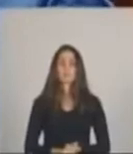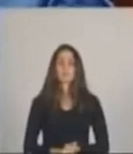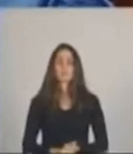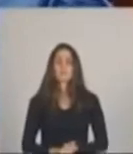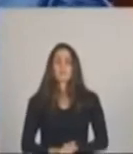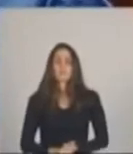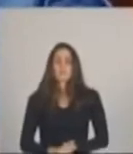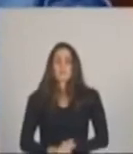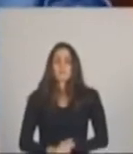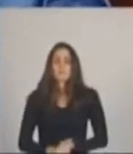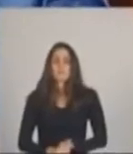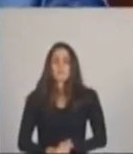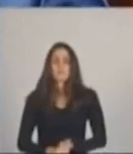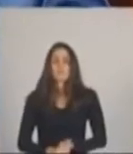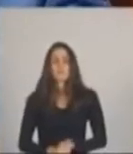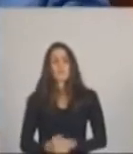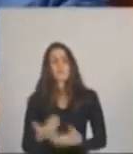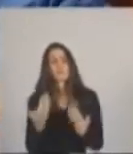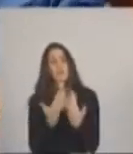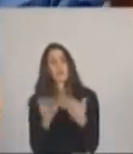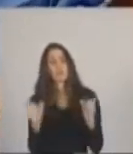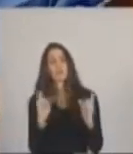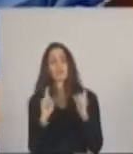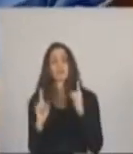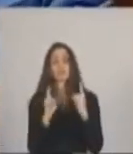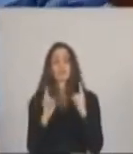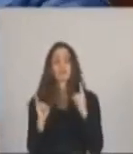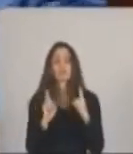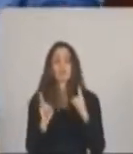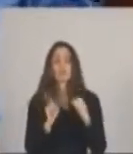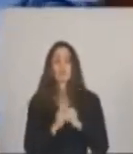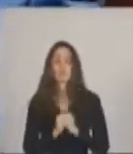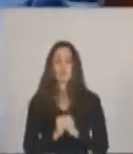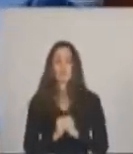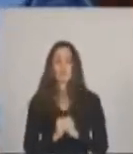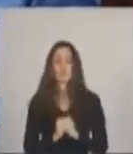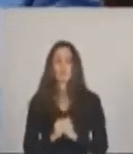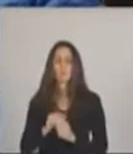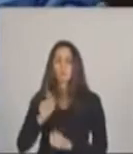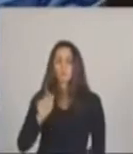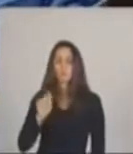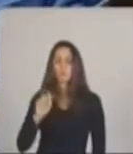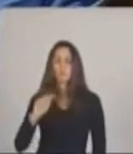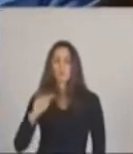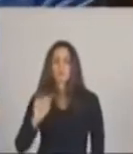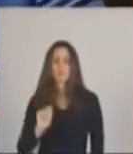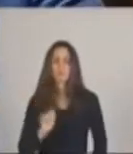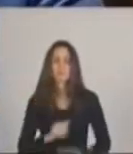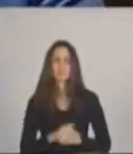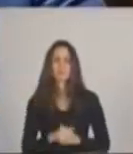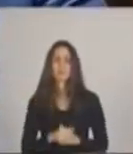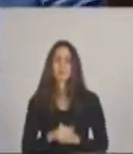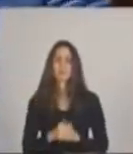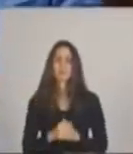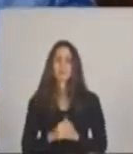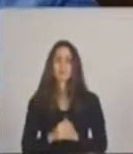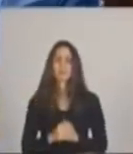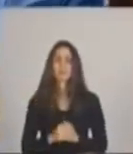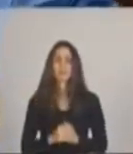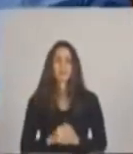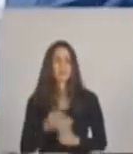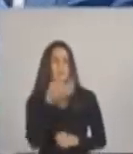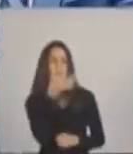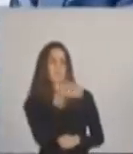ordem. Eu vou então abrir a discussão, já que ninguém votou ainda, deputado Marcacia. Reabrir a discussão. Presidente, pela ordem,